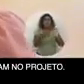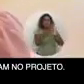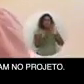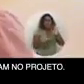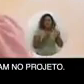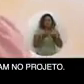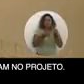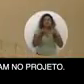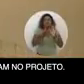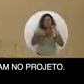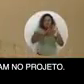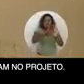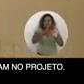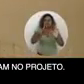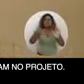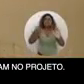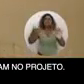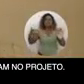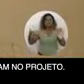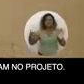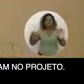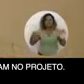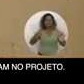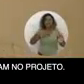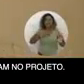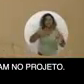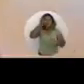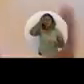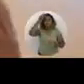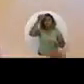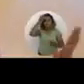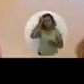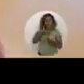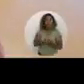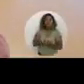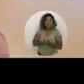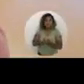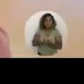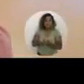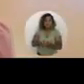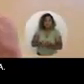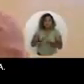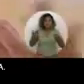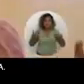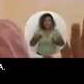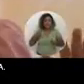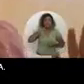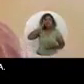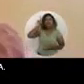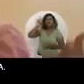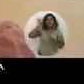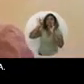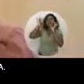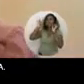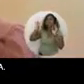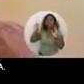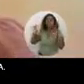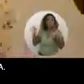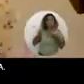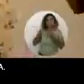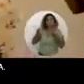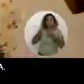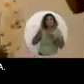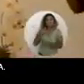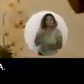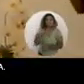que tem pessoas que acreditam no projeto. Deus tem sido tão generoso comigo que eu não tenho nem coragem de